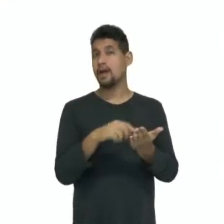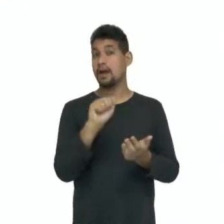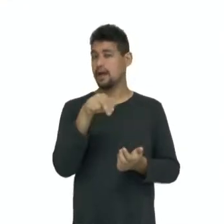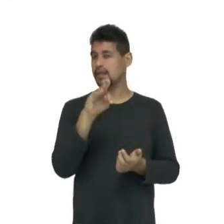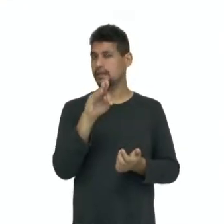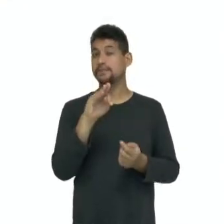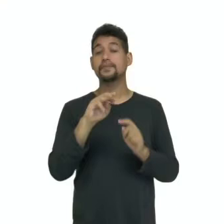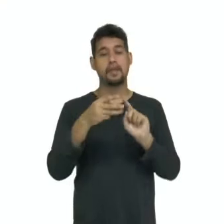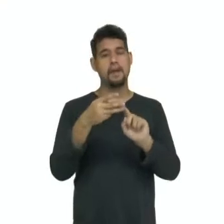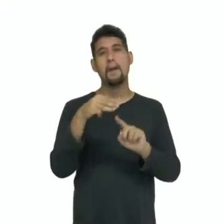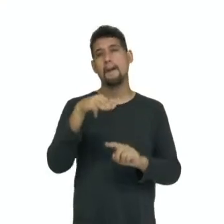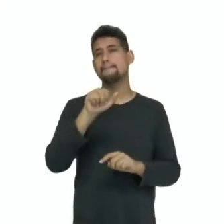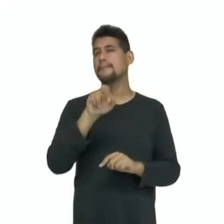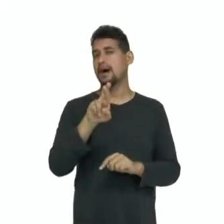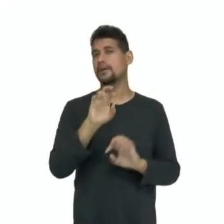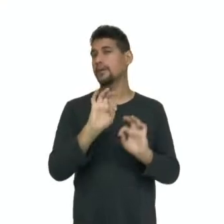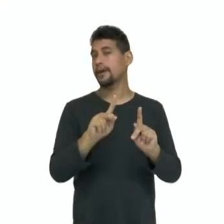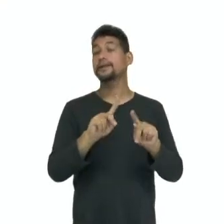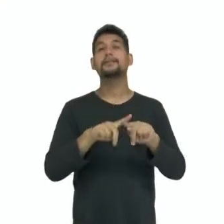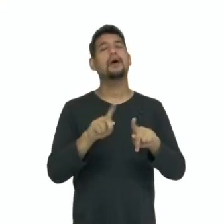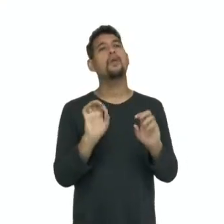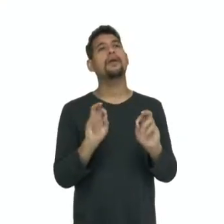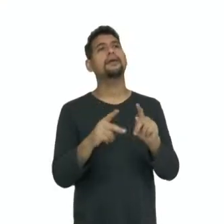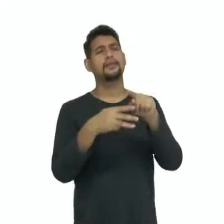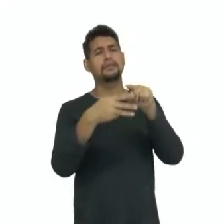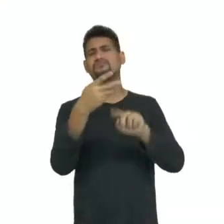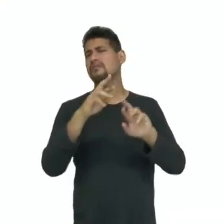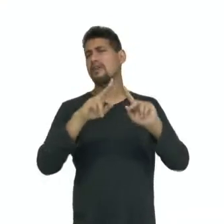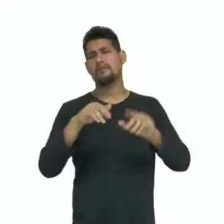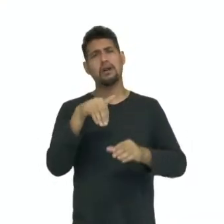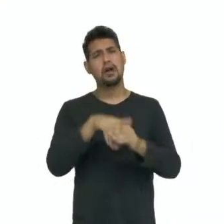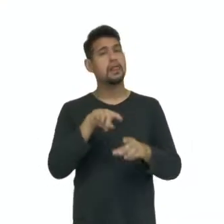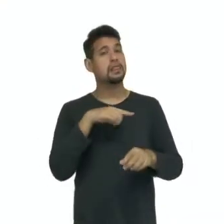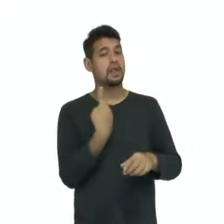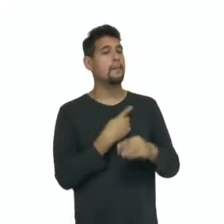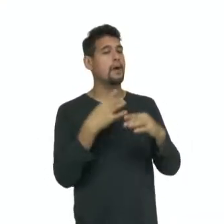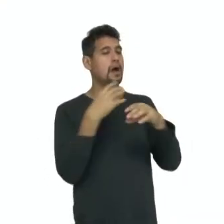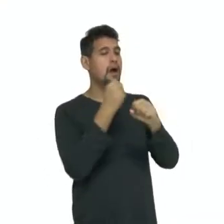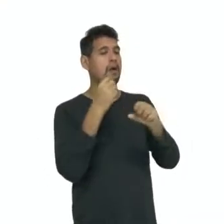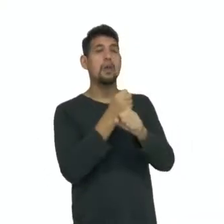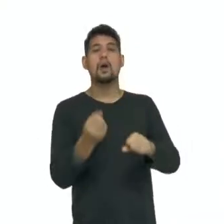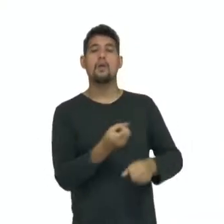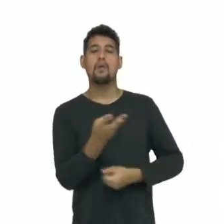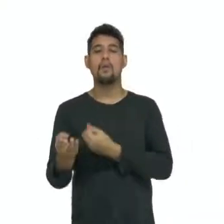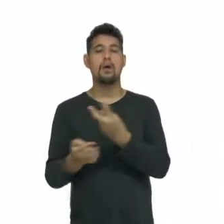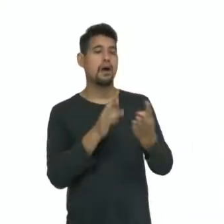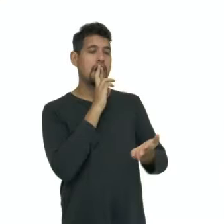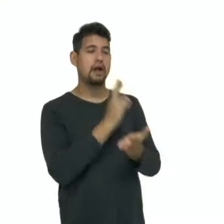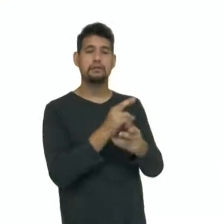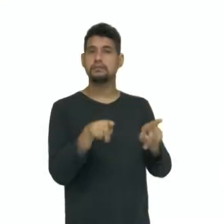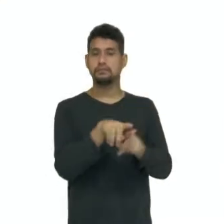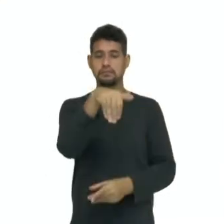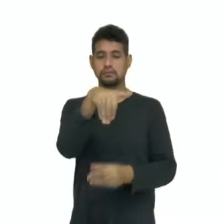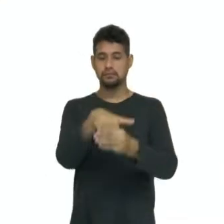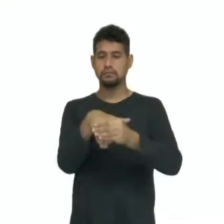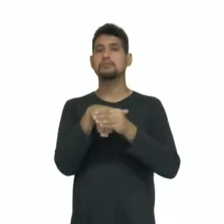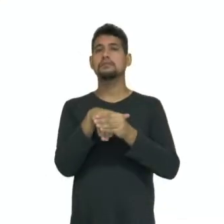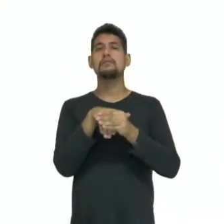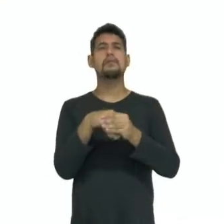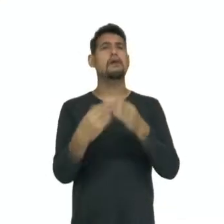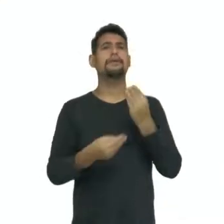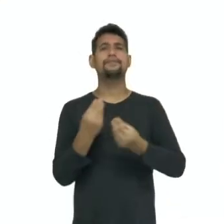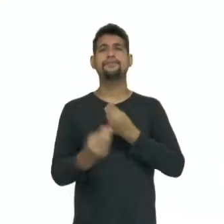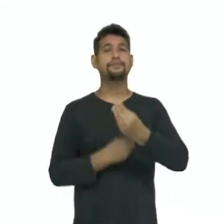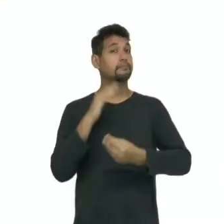de resultado desta eleição. Também podemos calcular a quantidade de resultados dessa eleição por meio